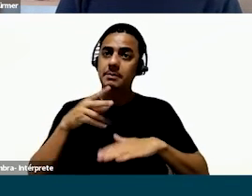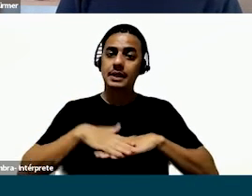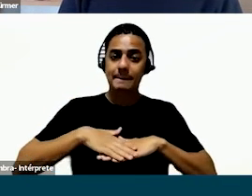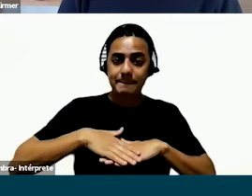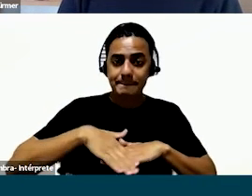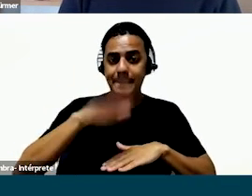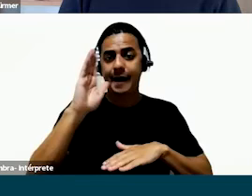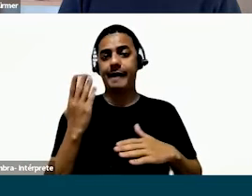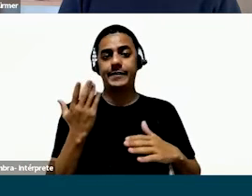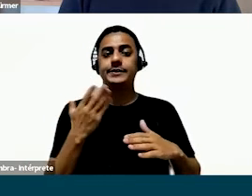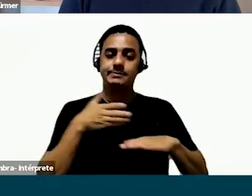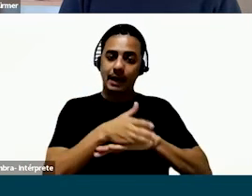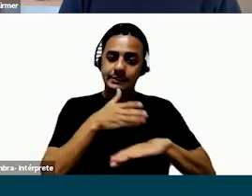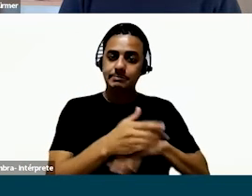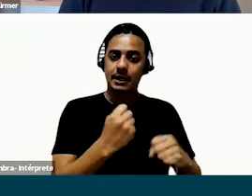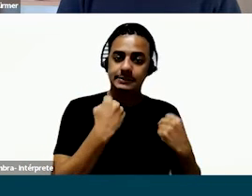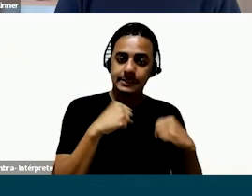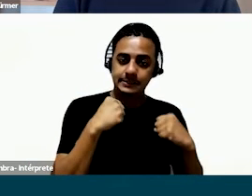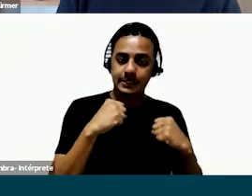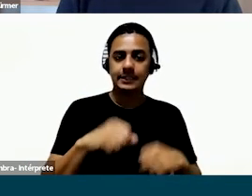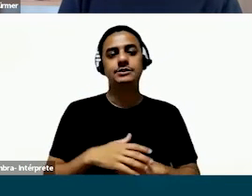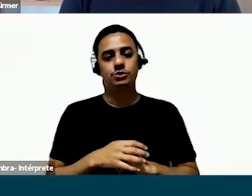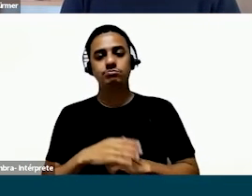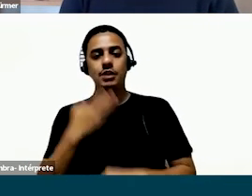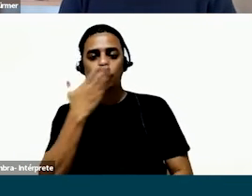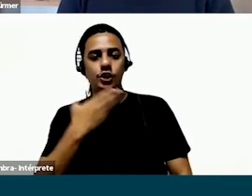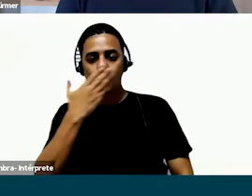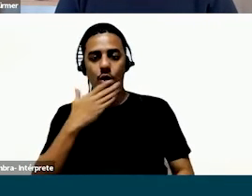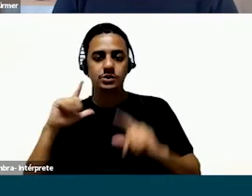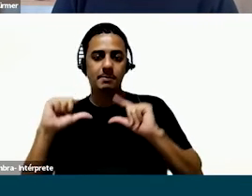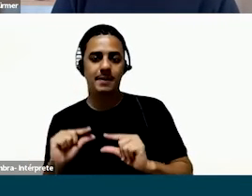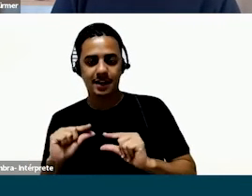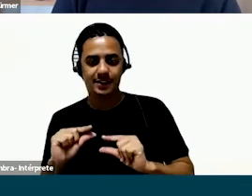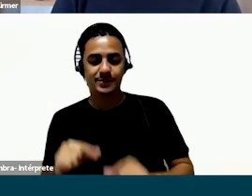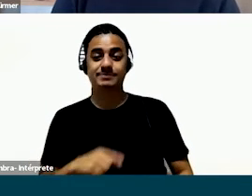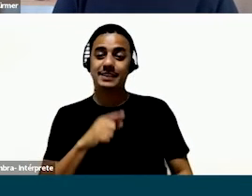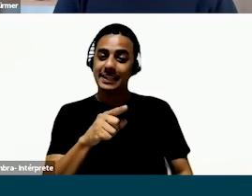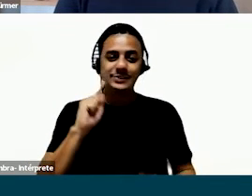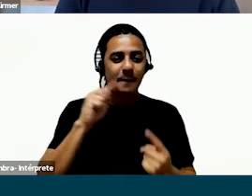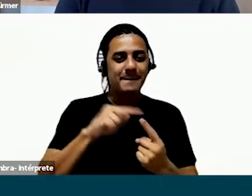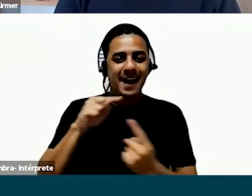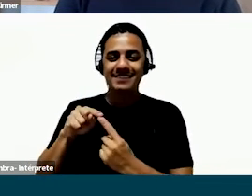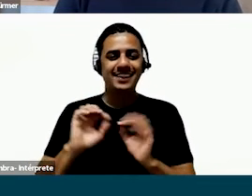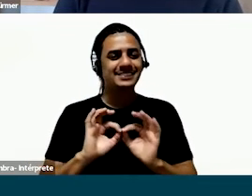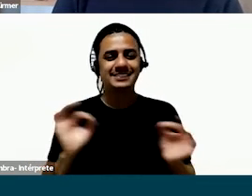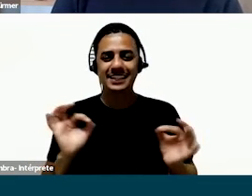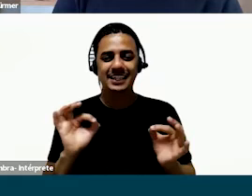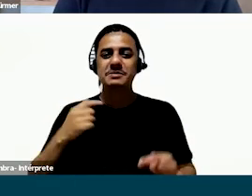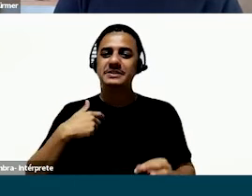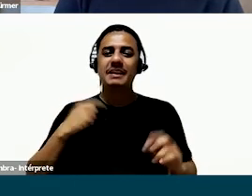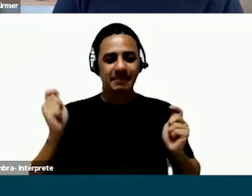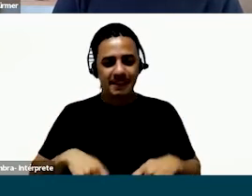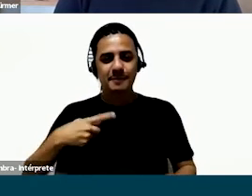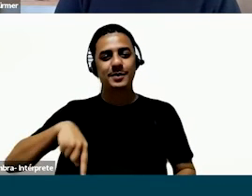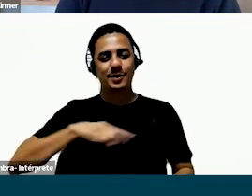em que a gente faz exercício e diminuir a ingestão de açúcar. É isso. Isso são métricas leading, pessoal. Está totalmente na nossa mão,